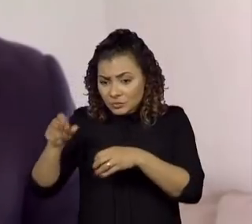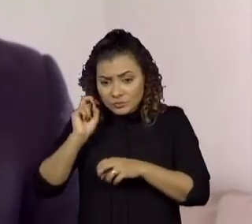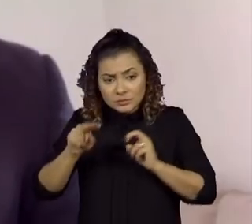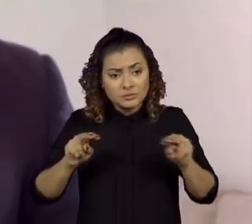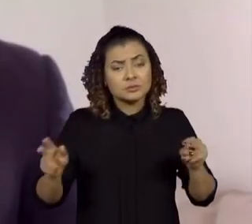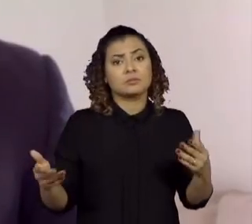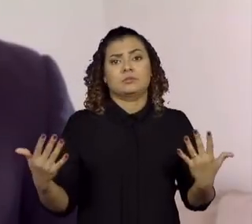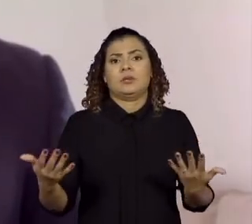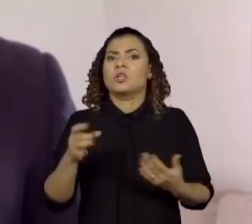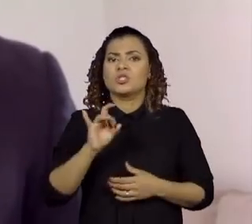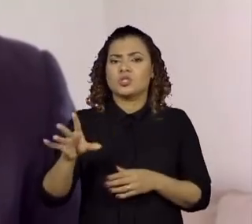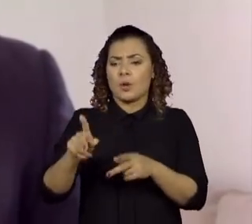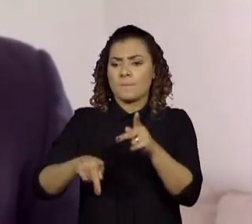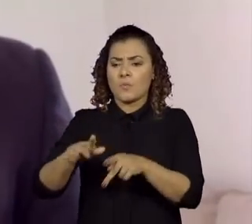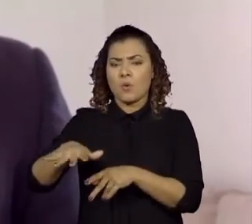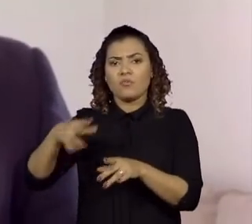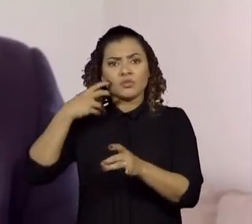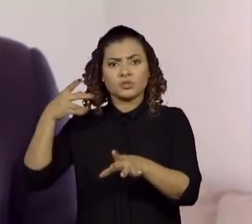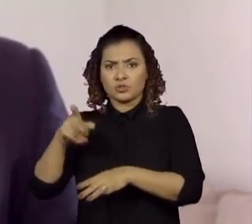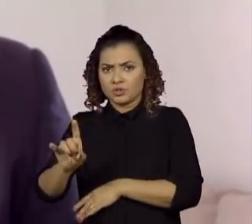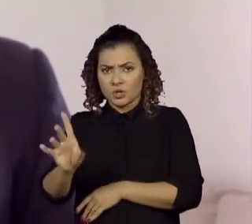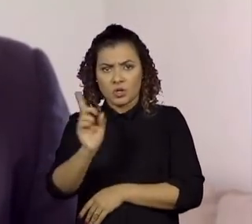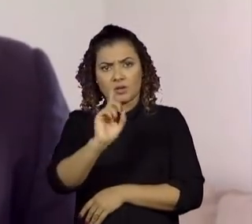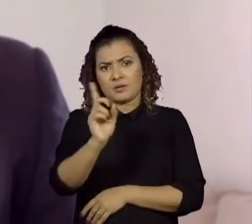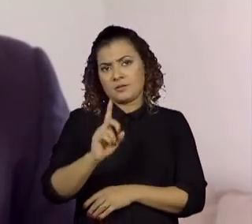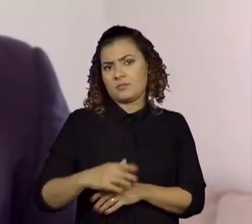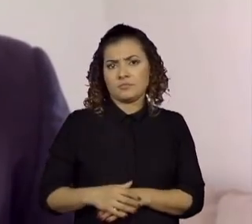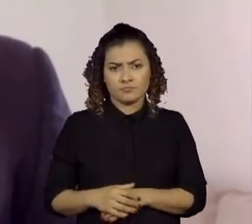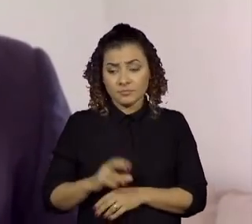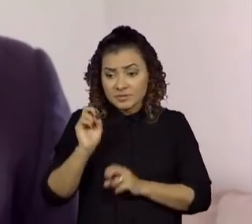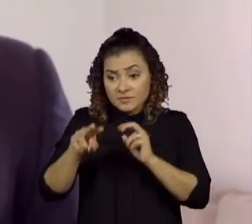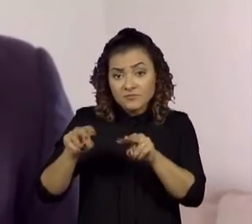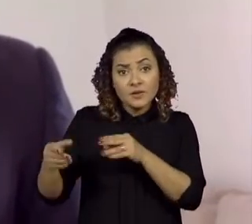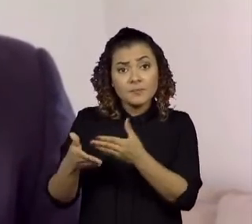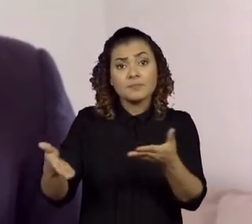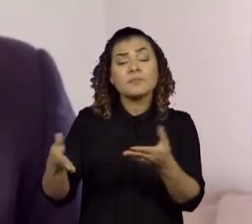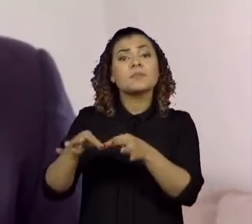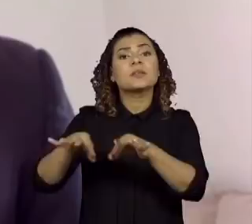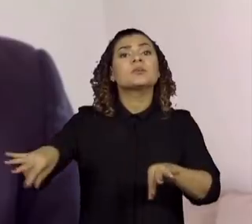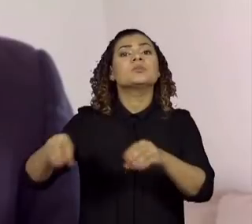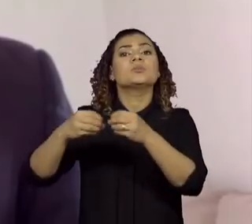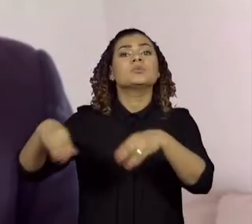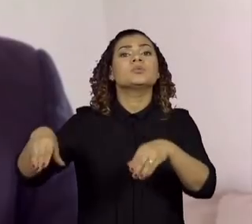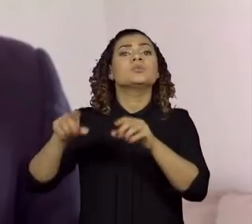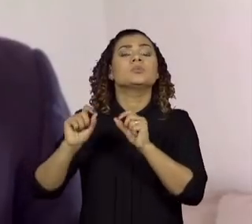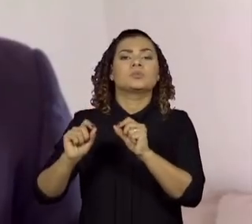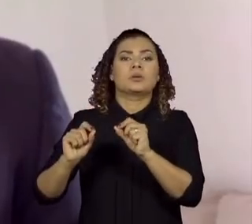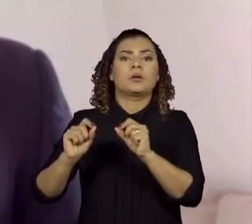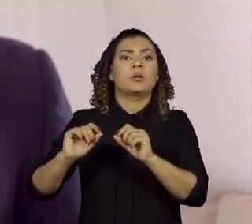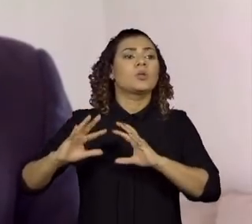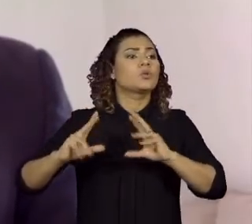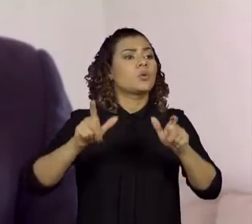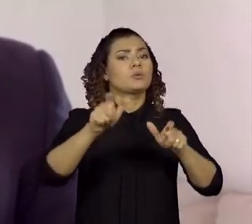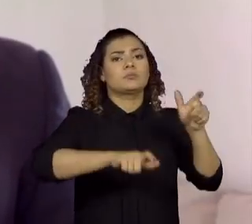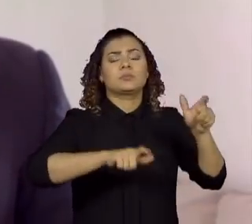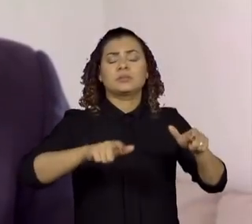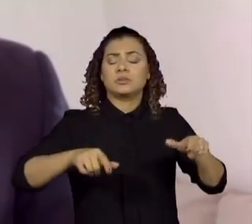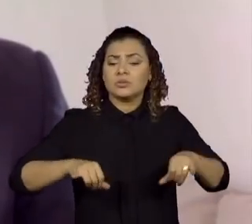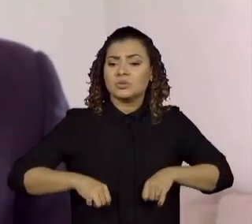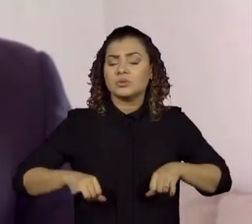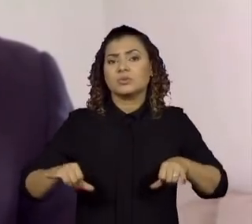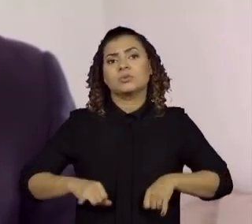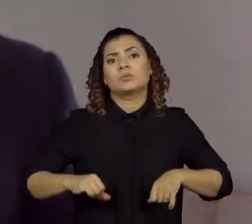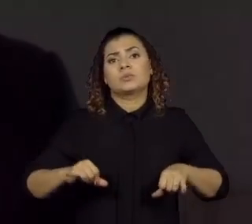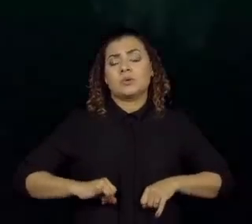afetando, né, os povos indígenas, você está, de uma maneira direta também, afetando a vida de toda uma coletividade, né? De